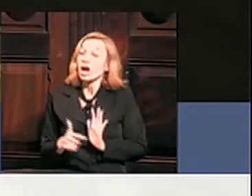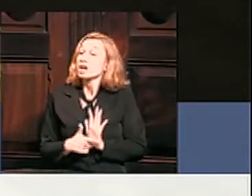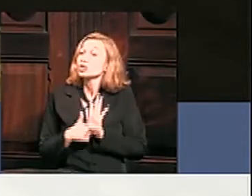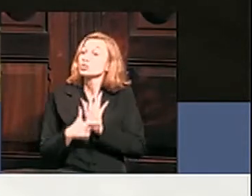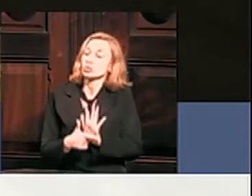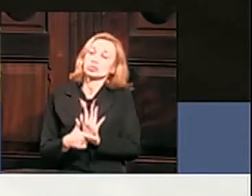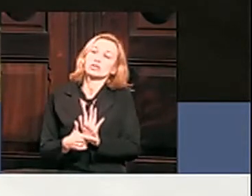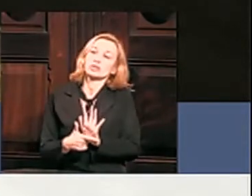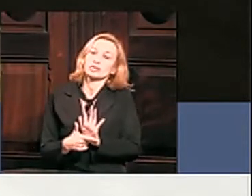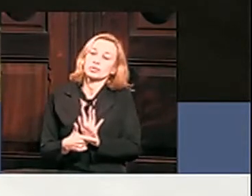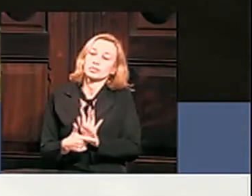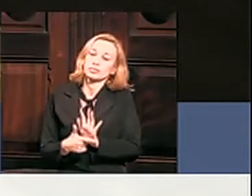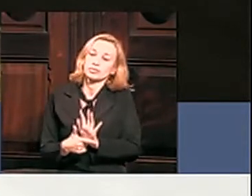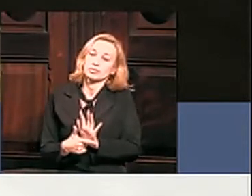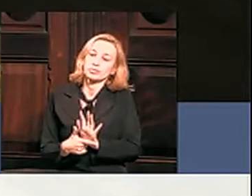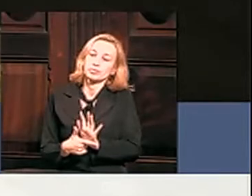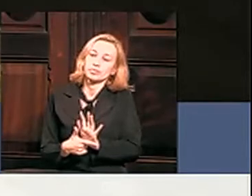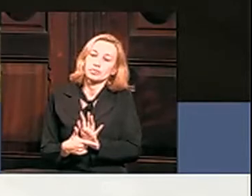facilita